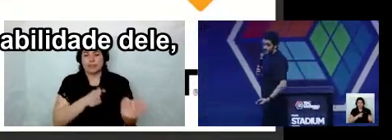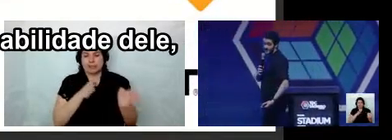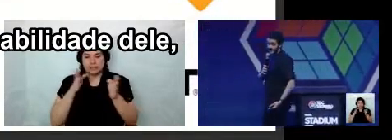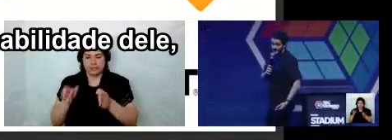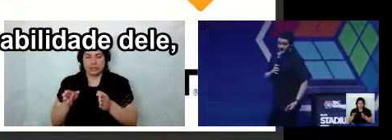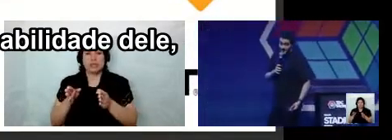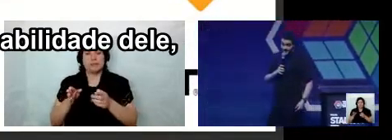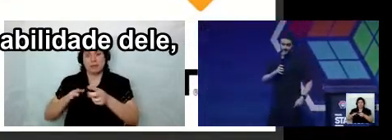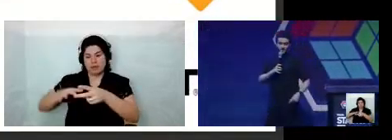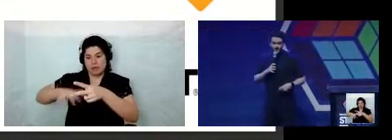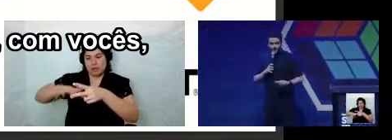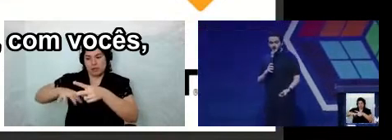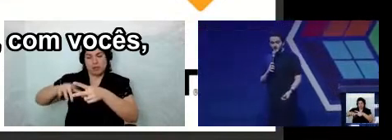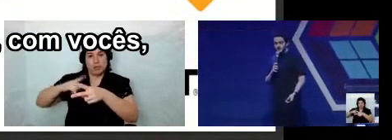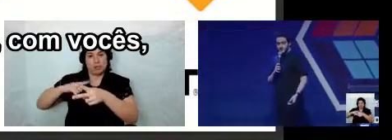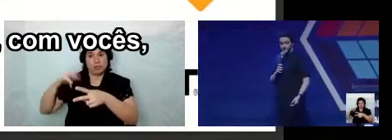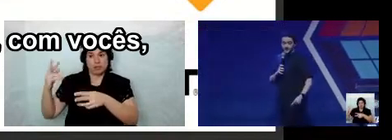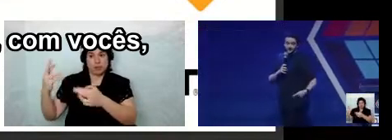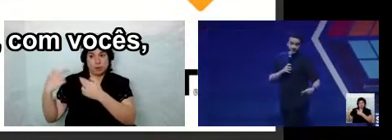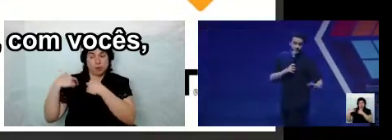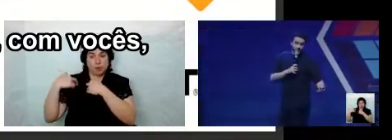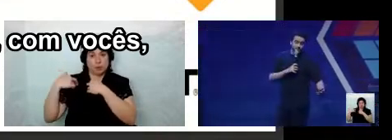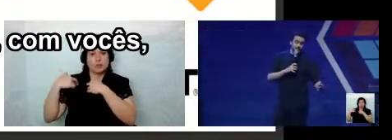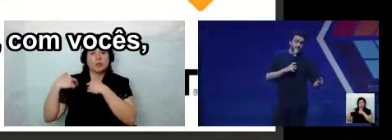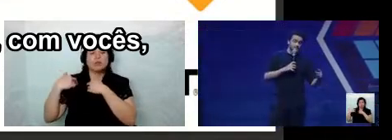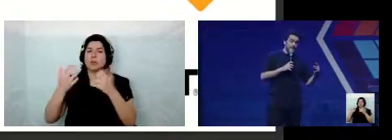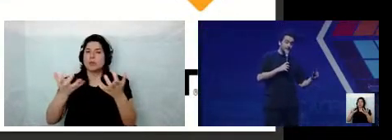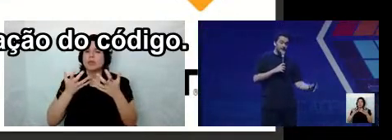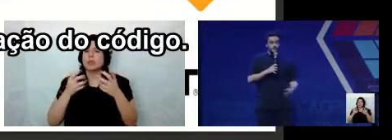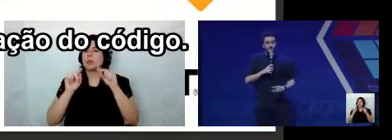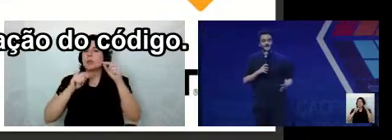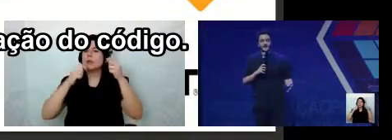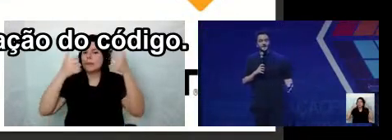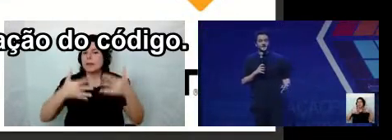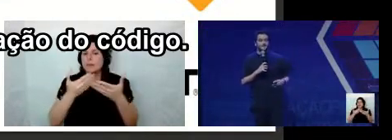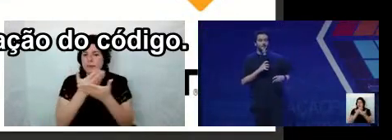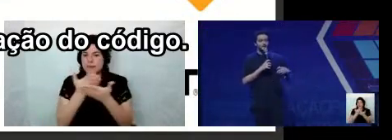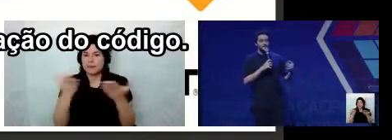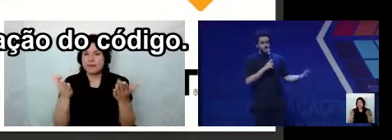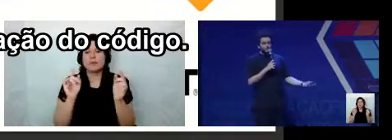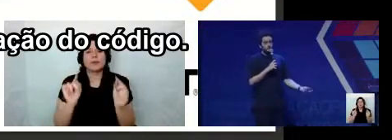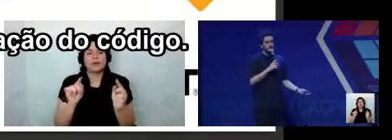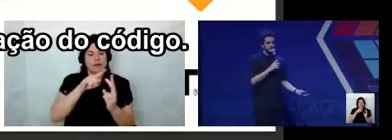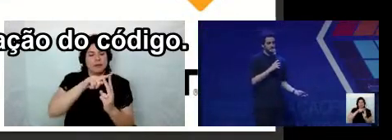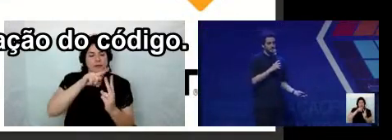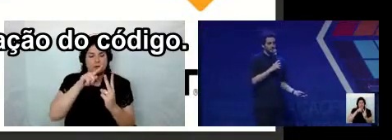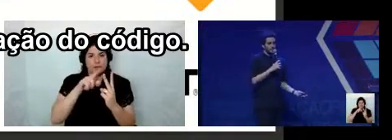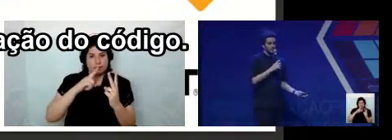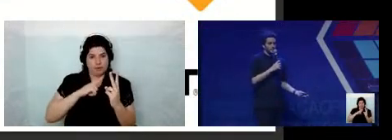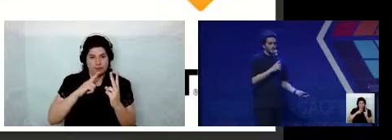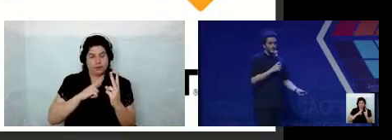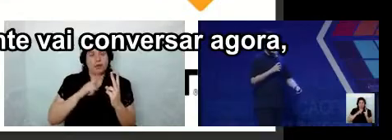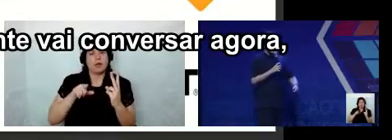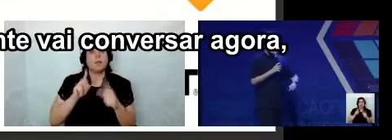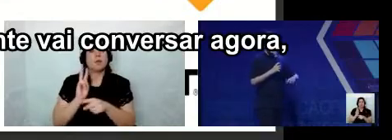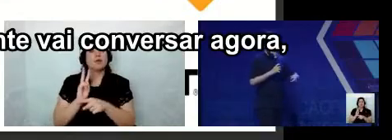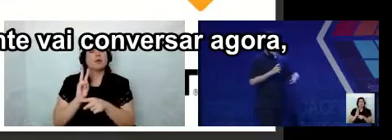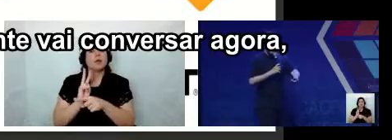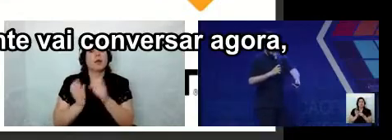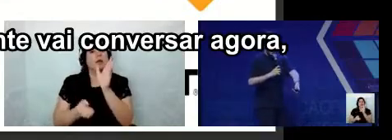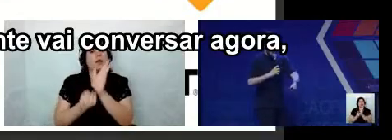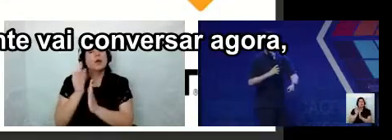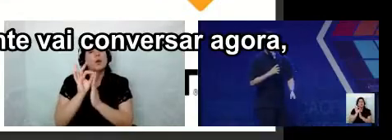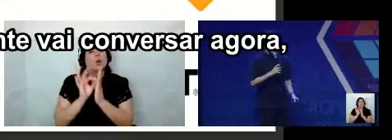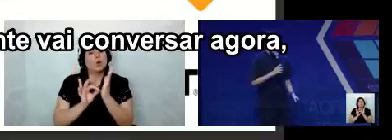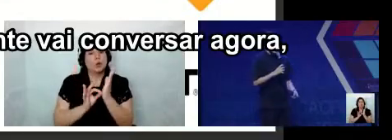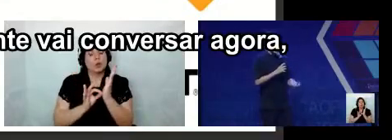pouco da responsabilidade dele, eu queria dividir aqui, na verdade, com vocês, entre duas etapas na proteção da criação do código. Então você tem primeiro,